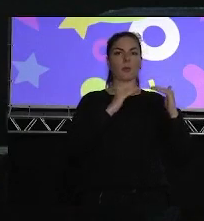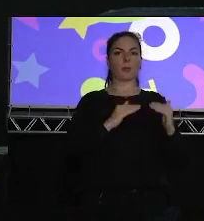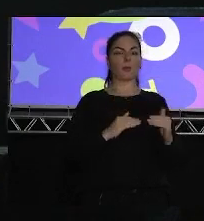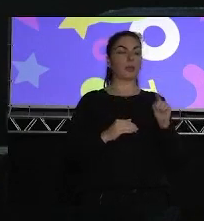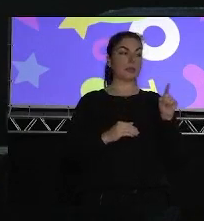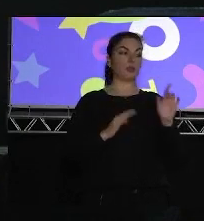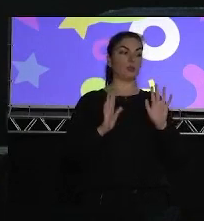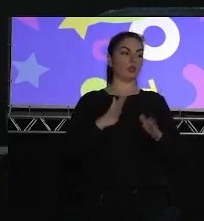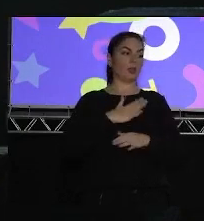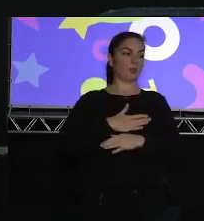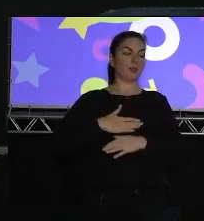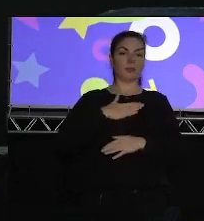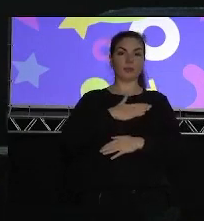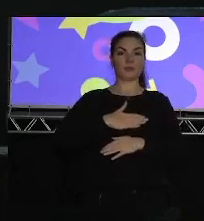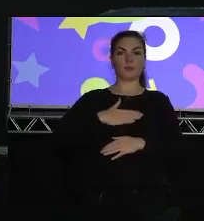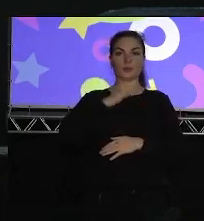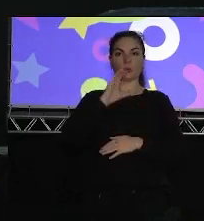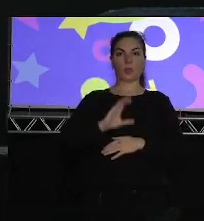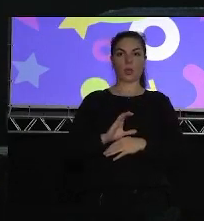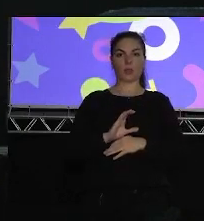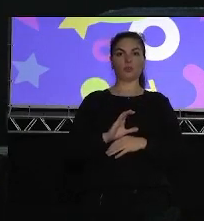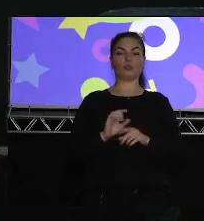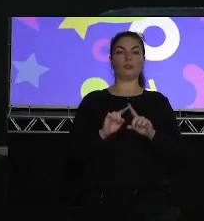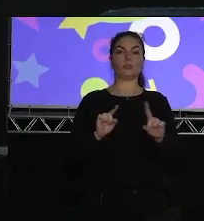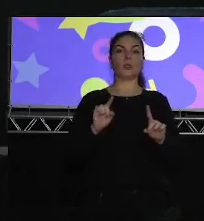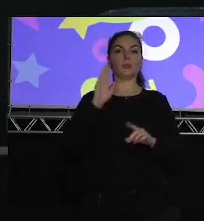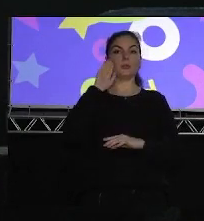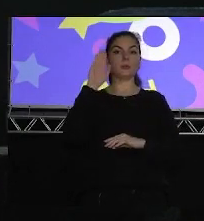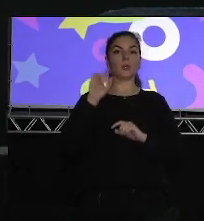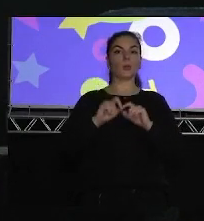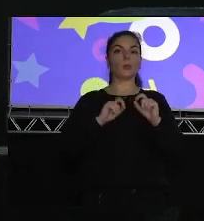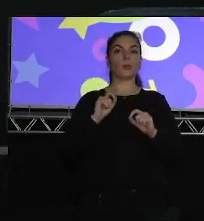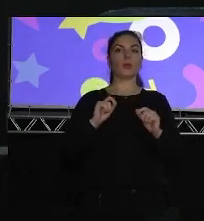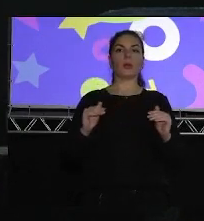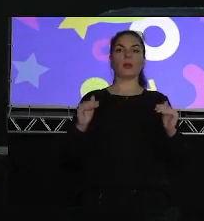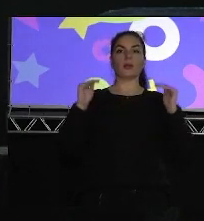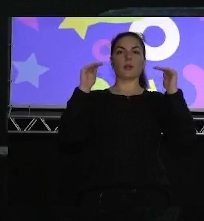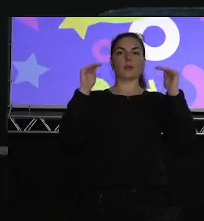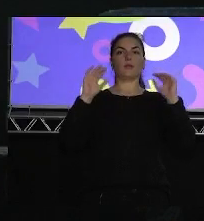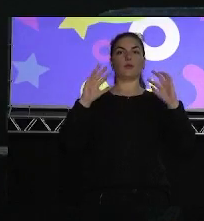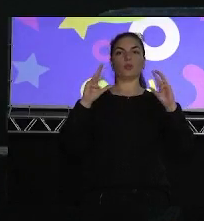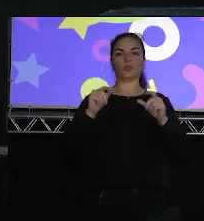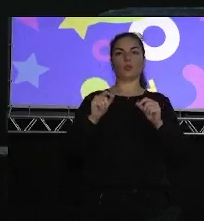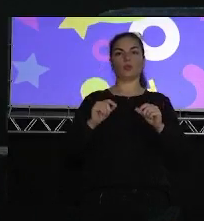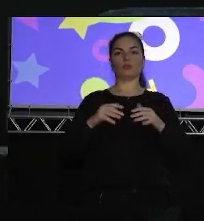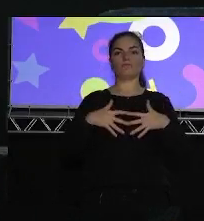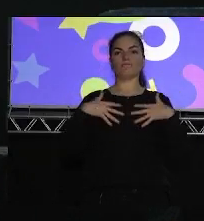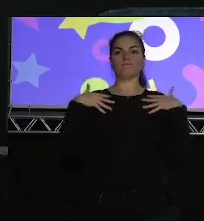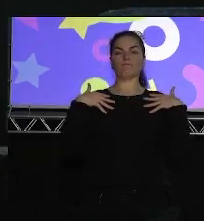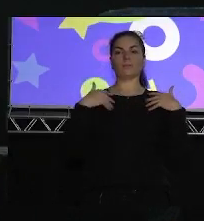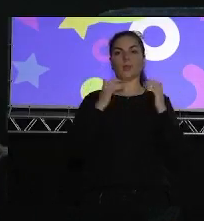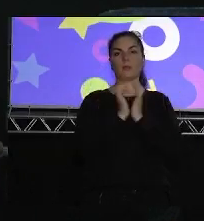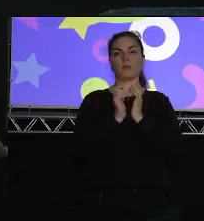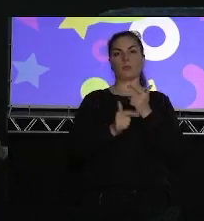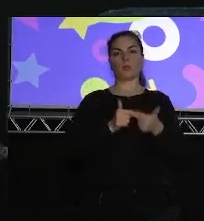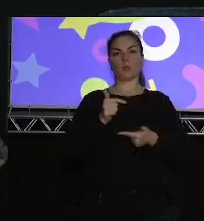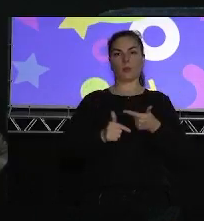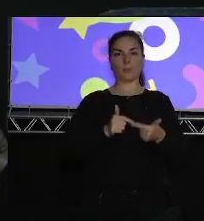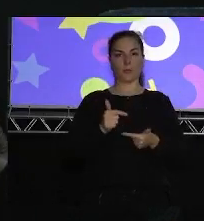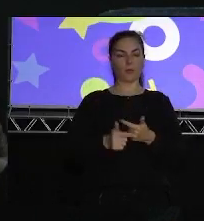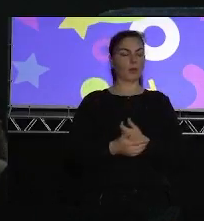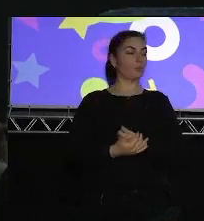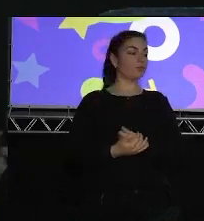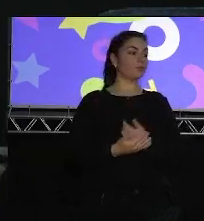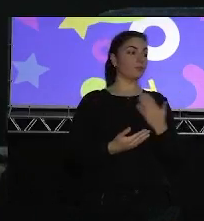gerou satisfação do cliente, mas principalmente, gente, elevou o moral da equipe que estava envolvida na execução do trabalho. Tá?